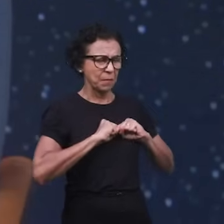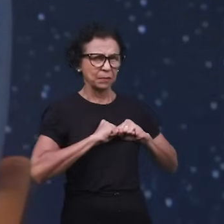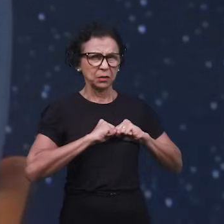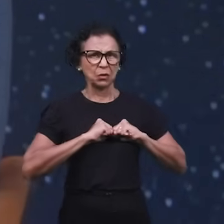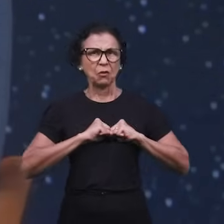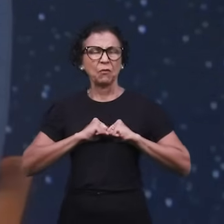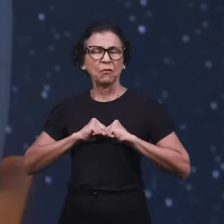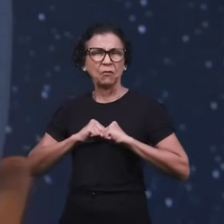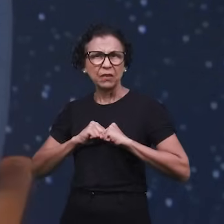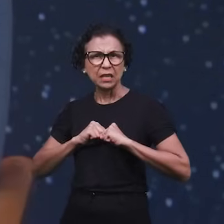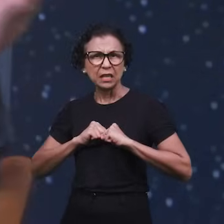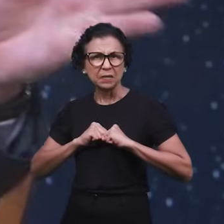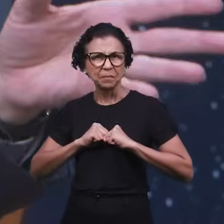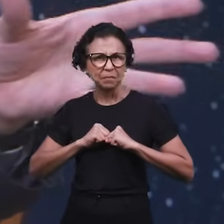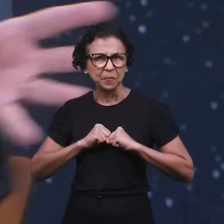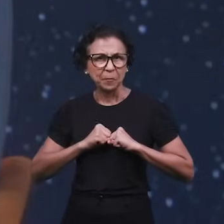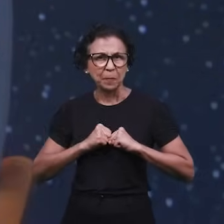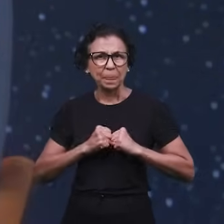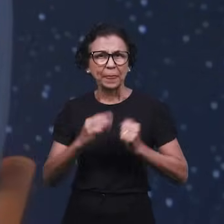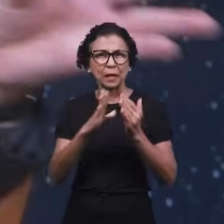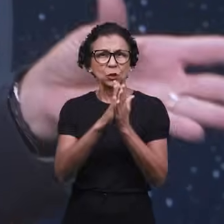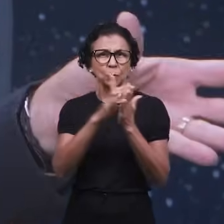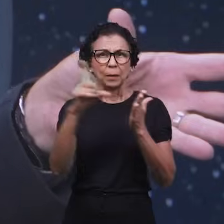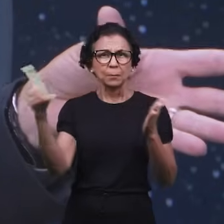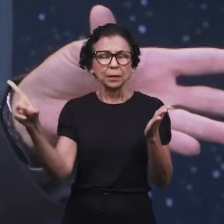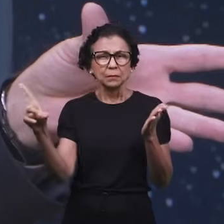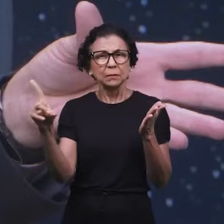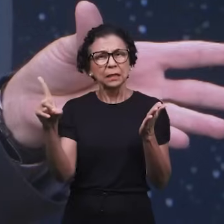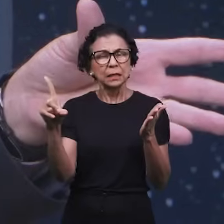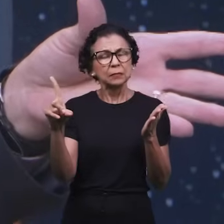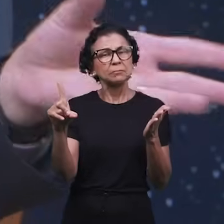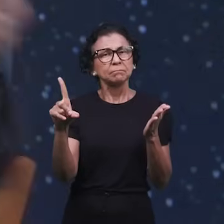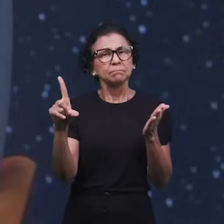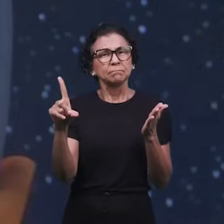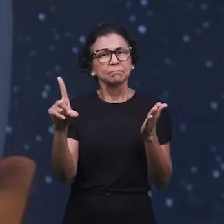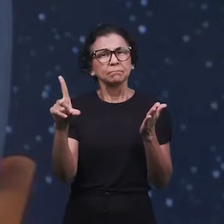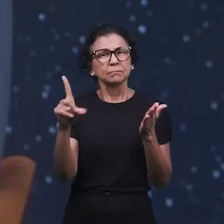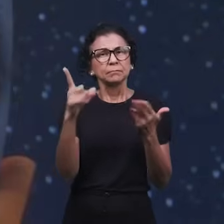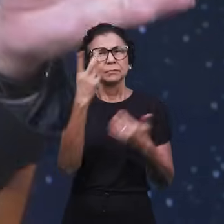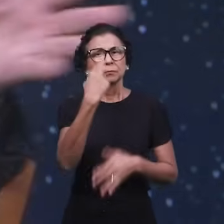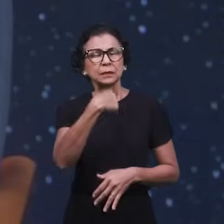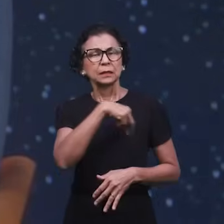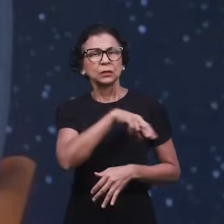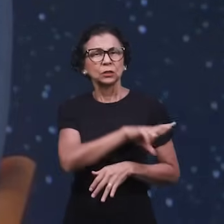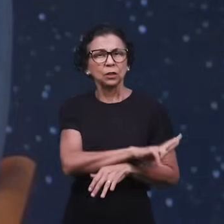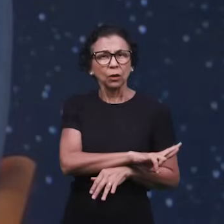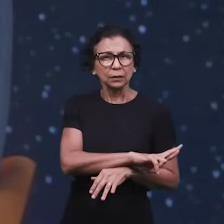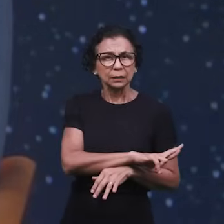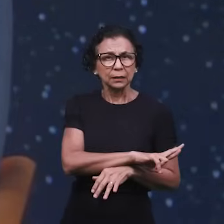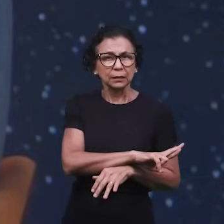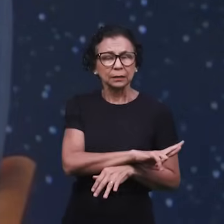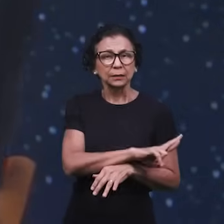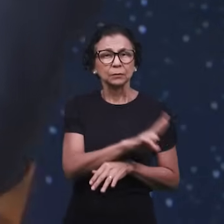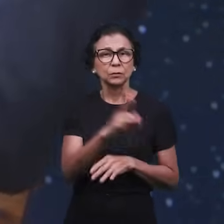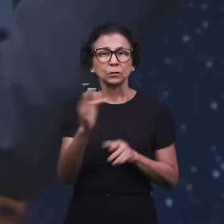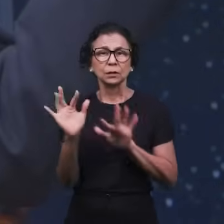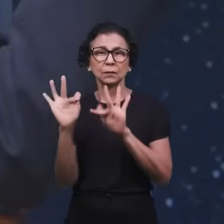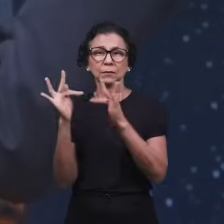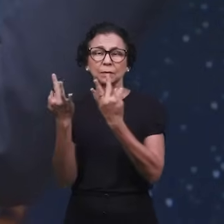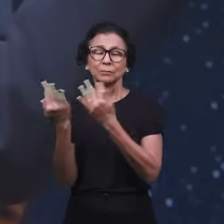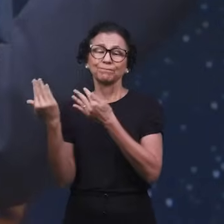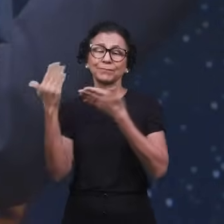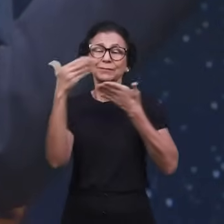letra. Muitas famílias estão caídas, estão acabadas, derrotadas.